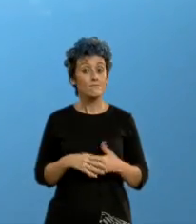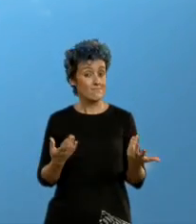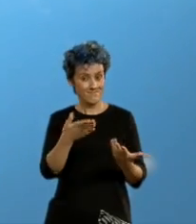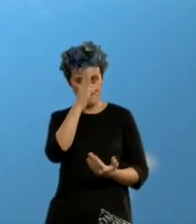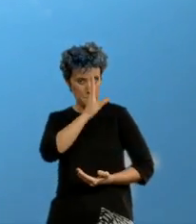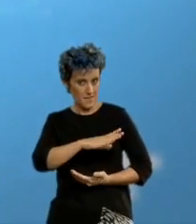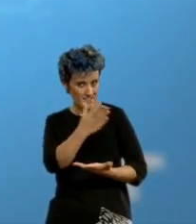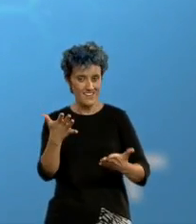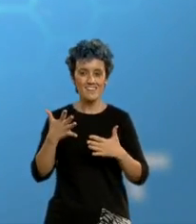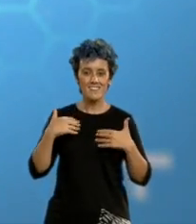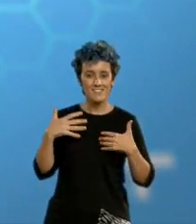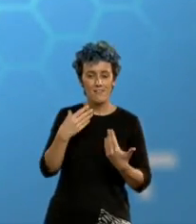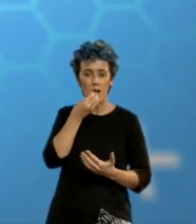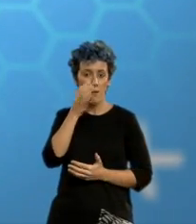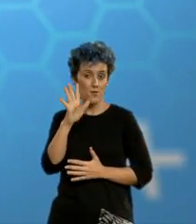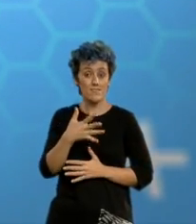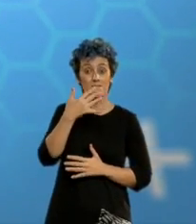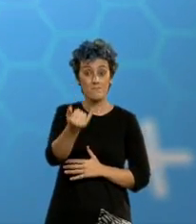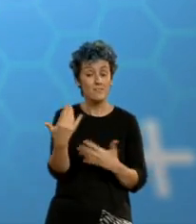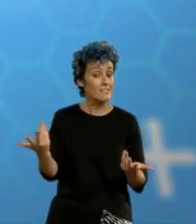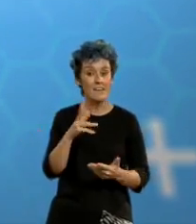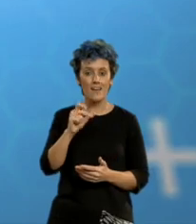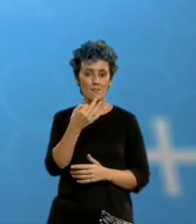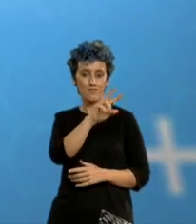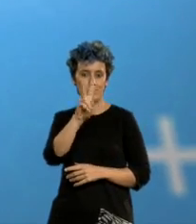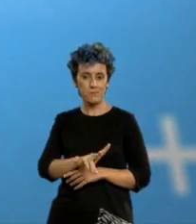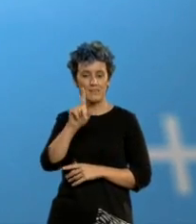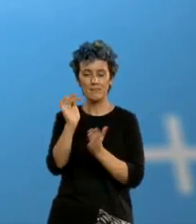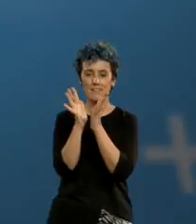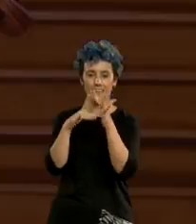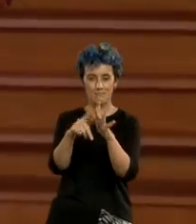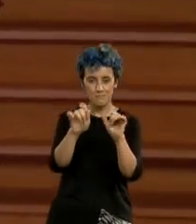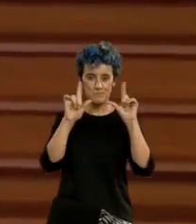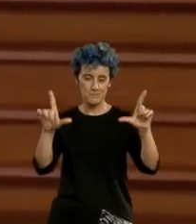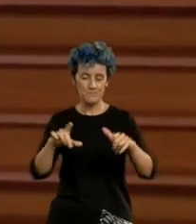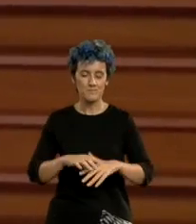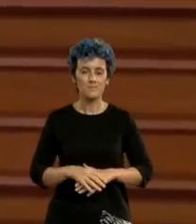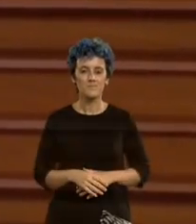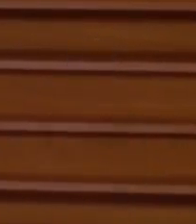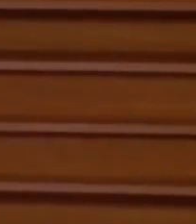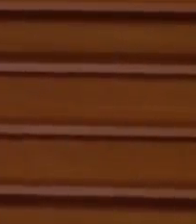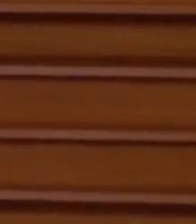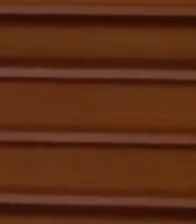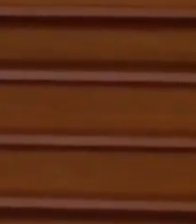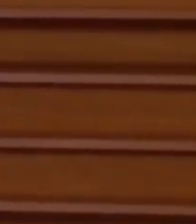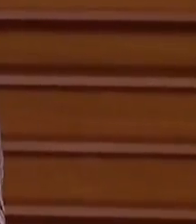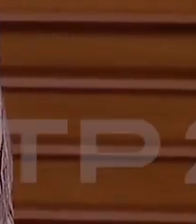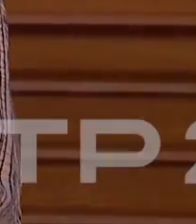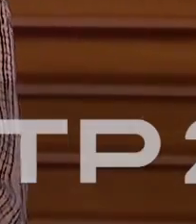Já sabem, sexta-feira ao início da tarde, na RTP2 e RTP Play.